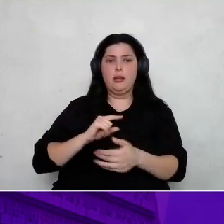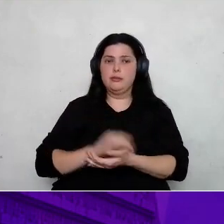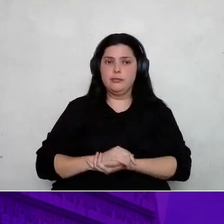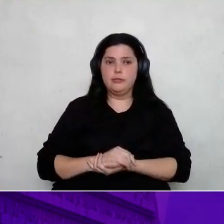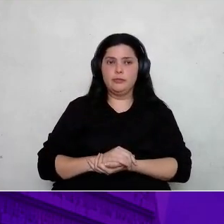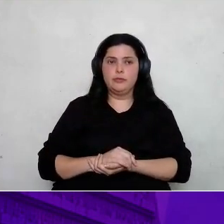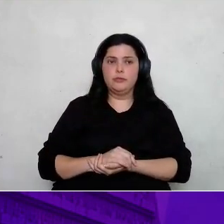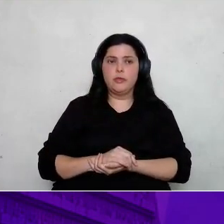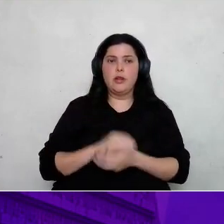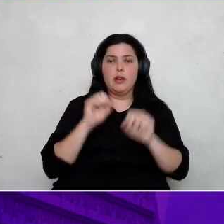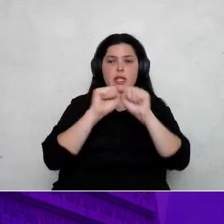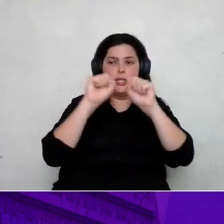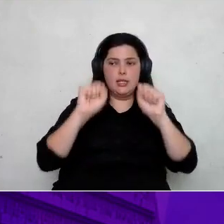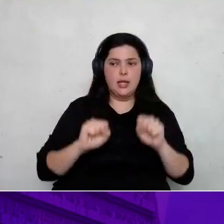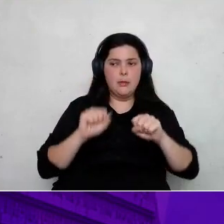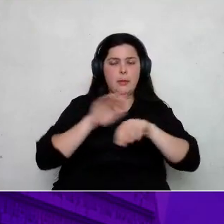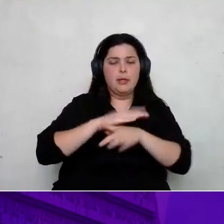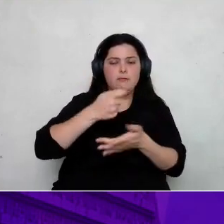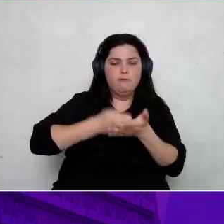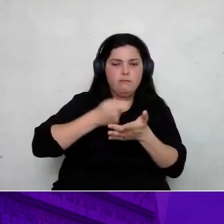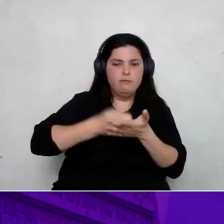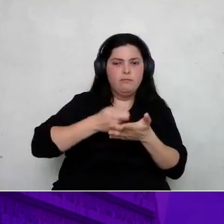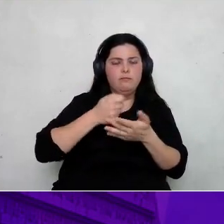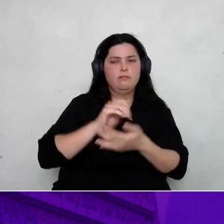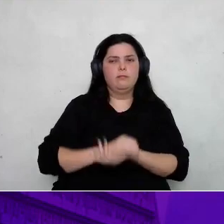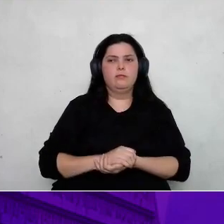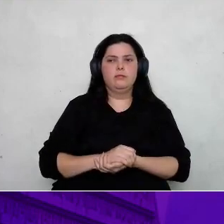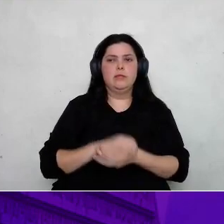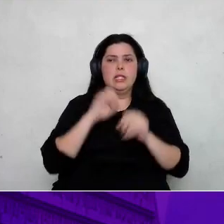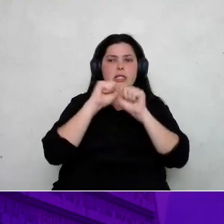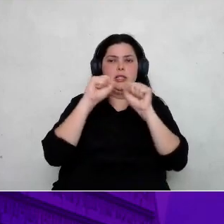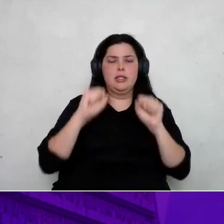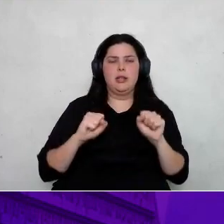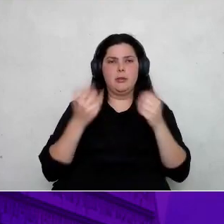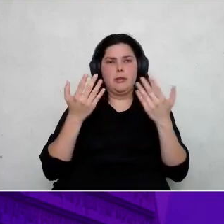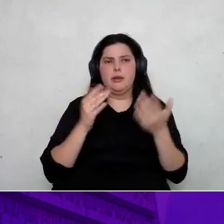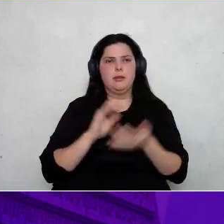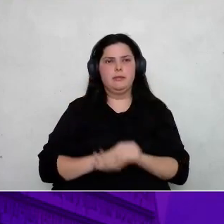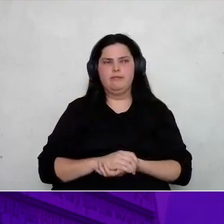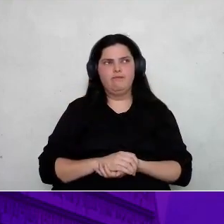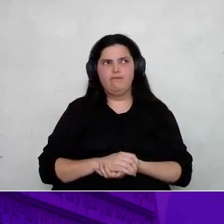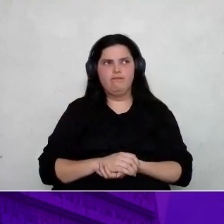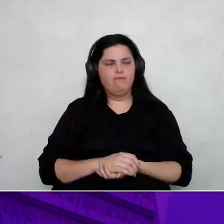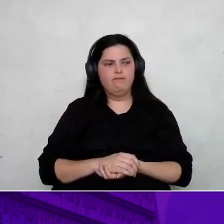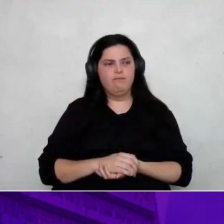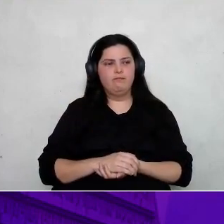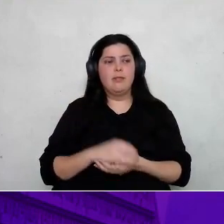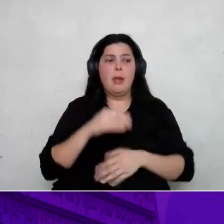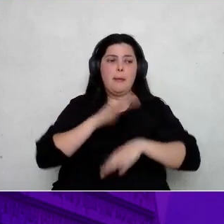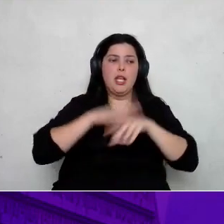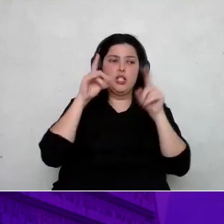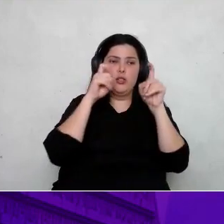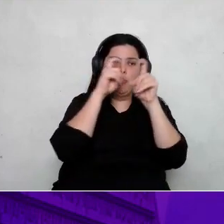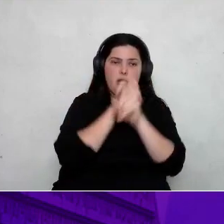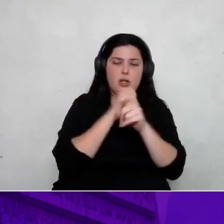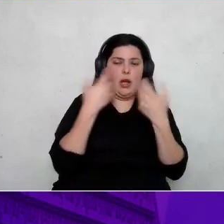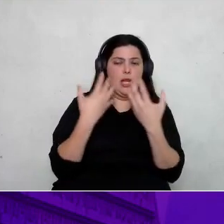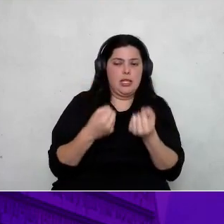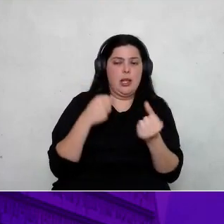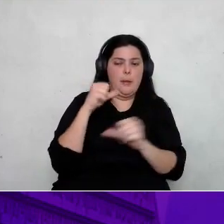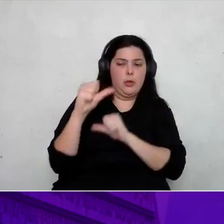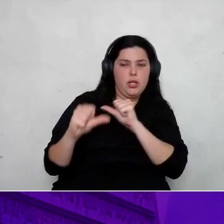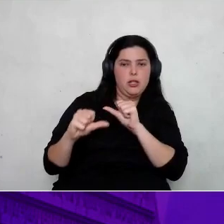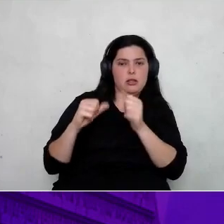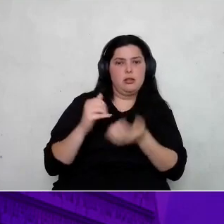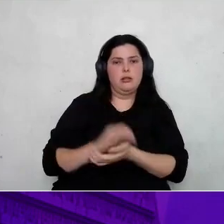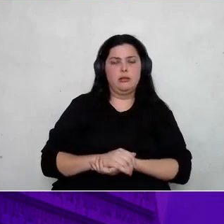sistema mais rígido? O seu sistema vai ser mais, é, vai ter mais dificuldade de aceitar uma mudança?